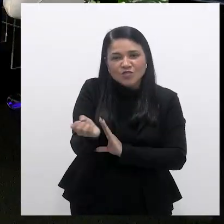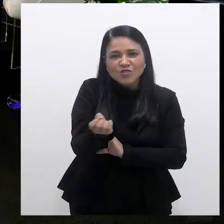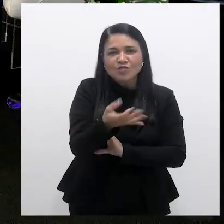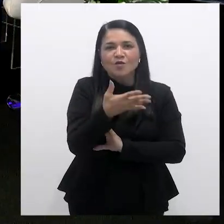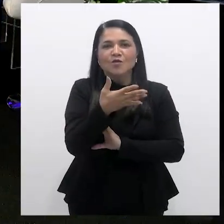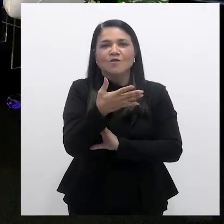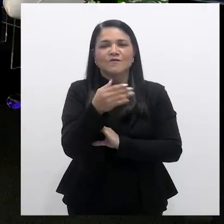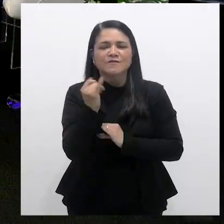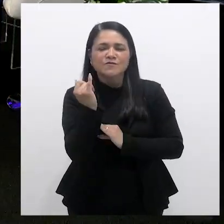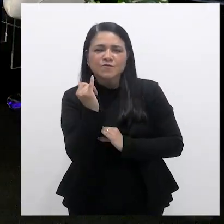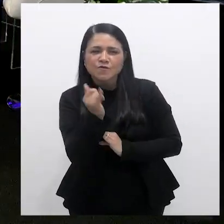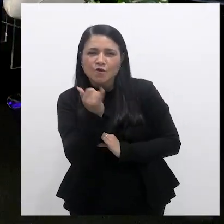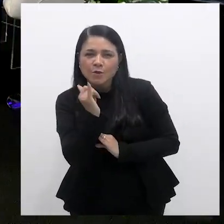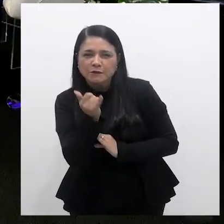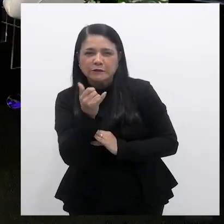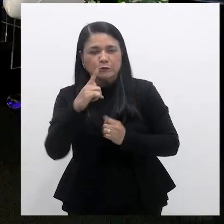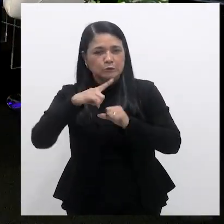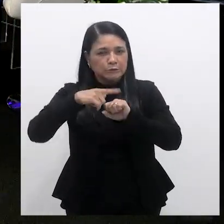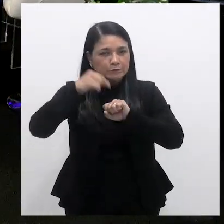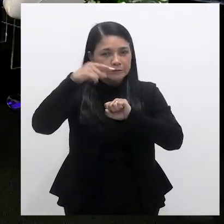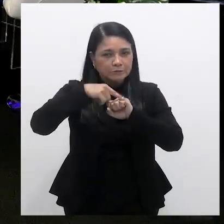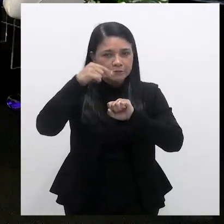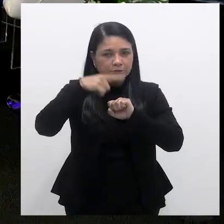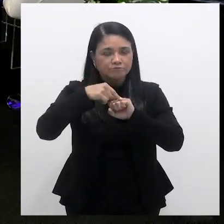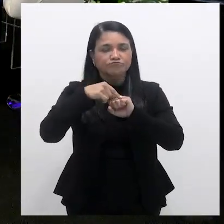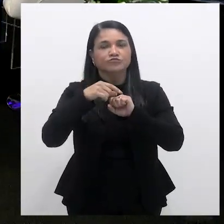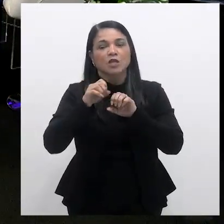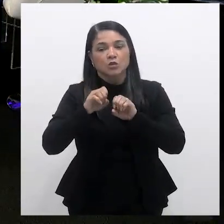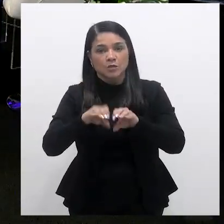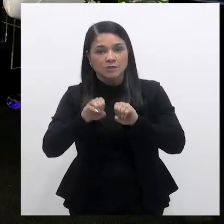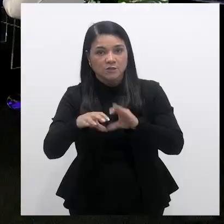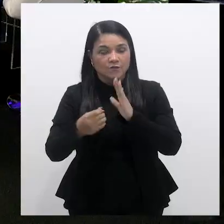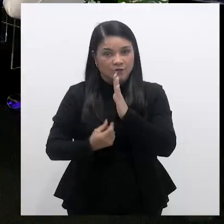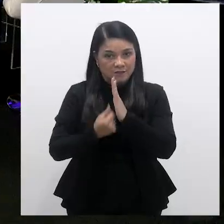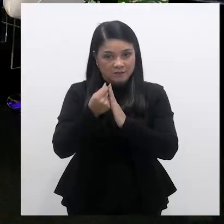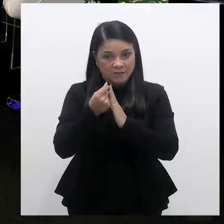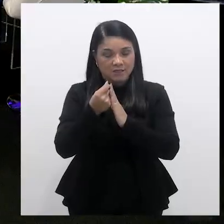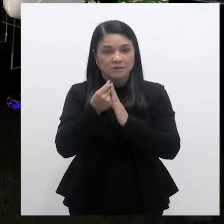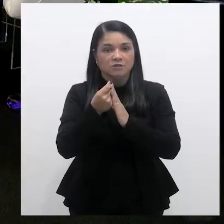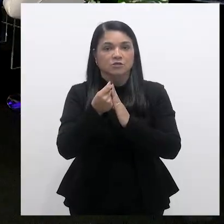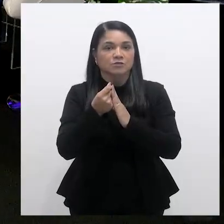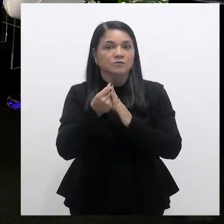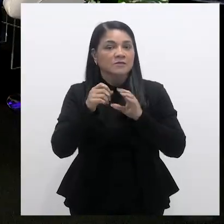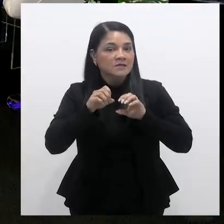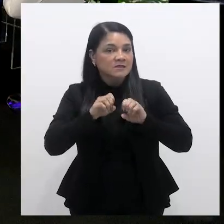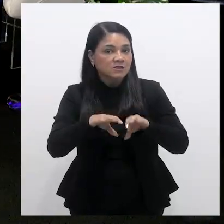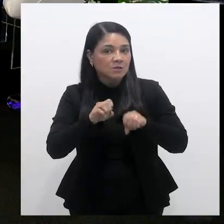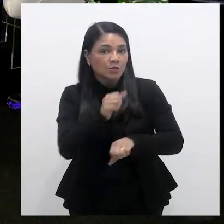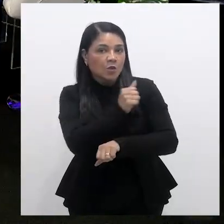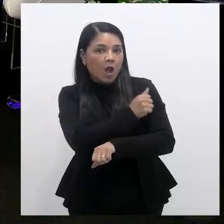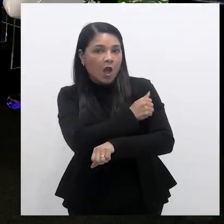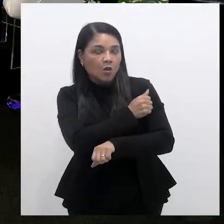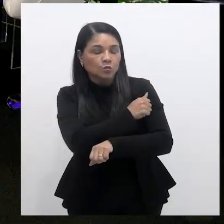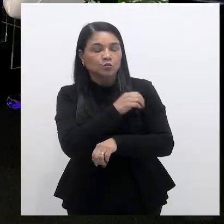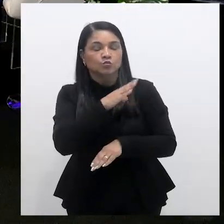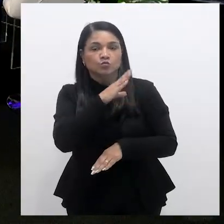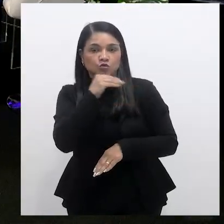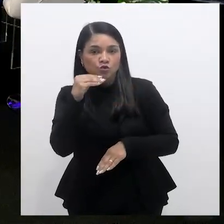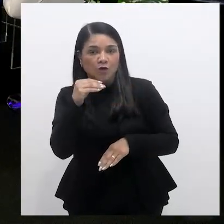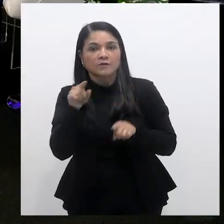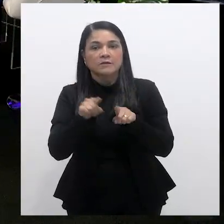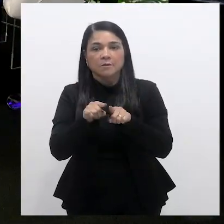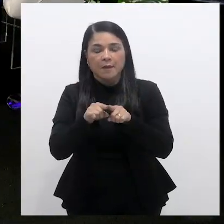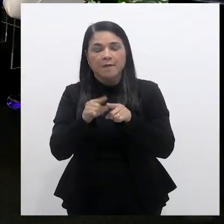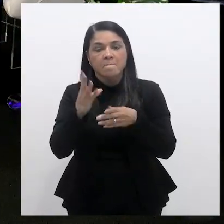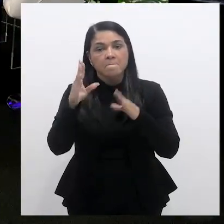novas, né, informações de empreendedorismo, educação financeira, tudo isso para os jovens, não só da Mangueira, como do Rio de